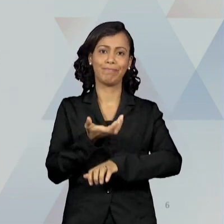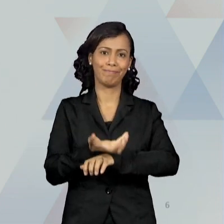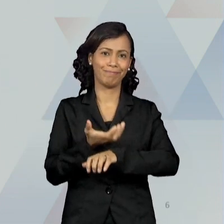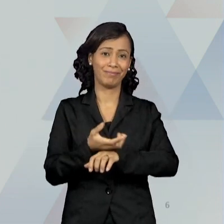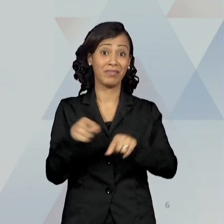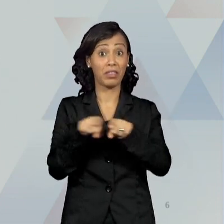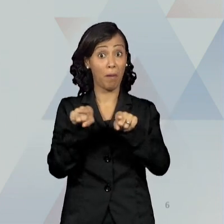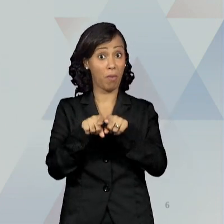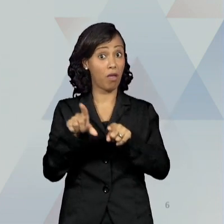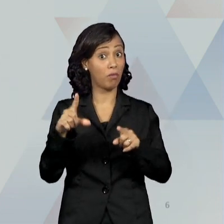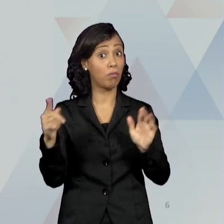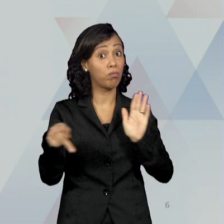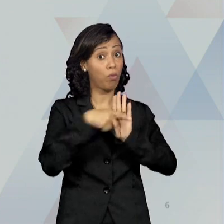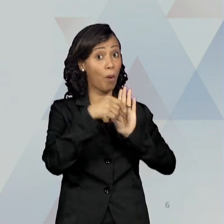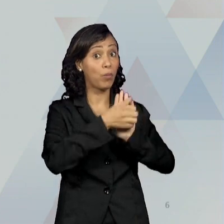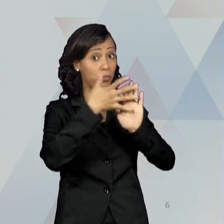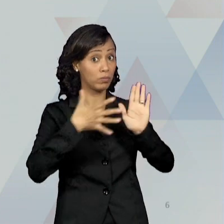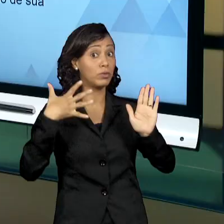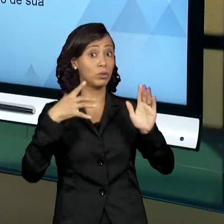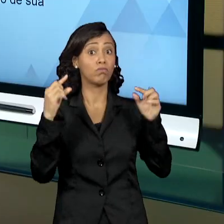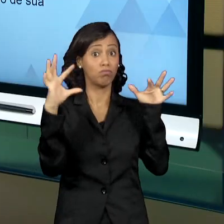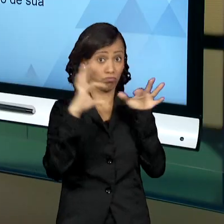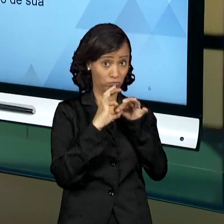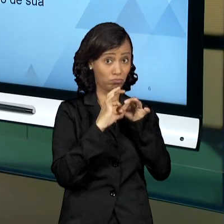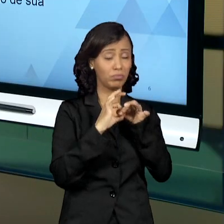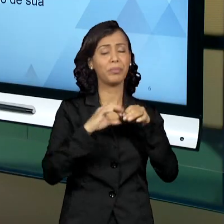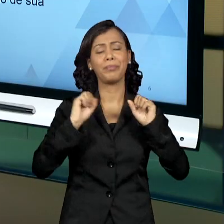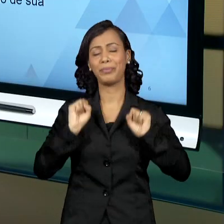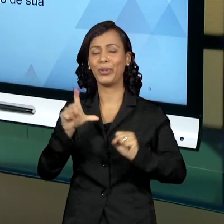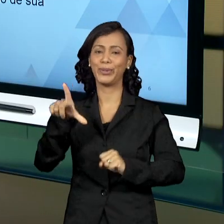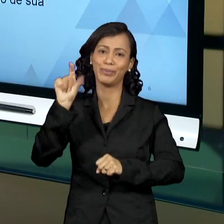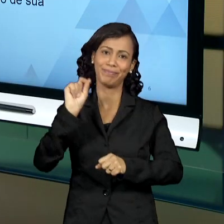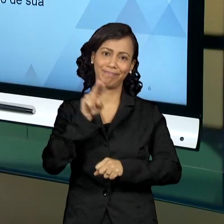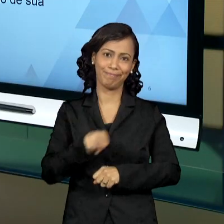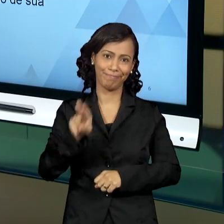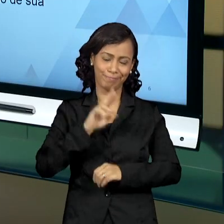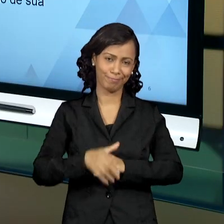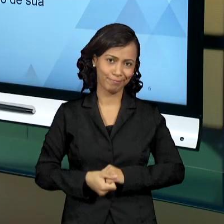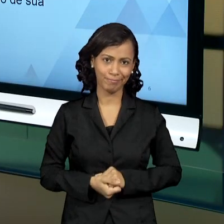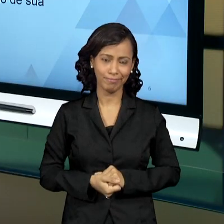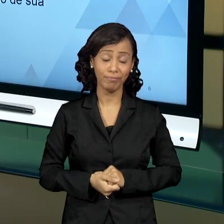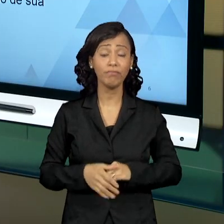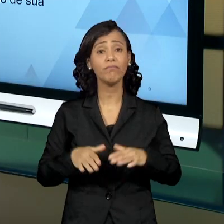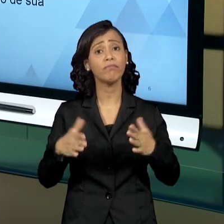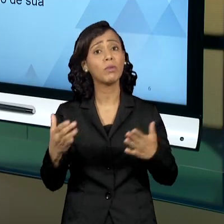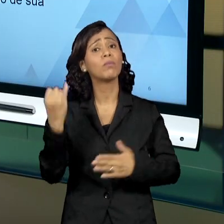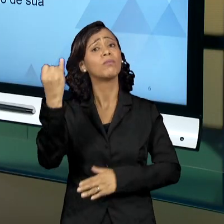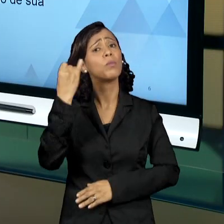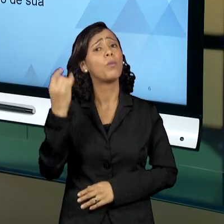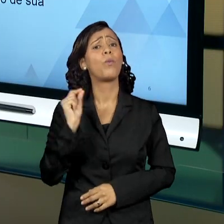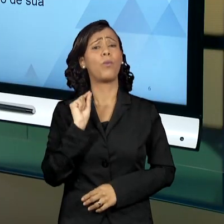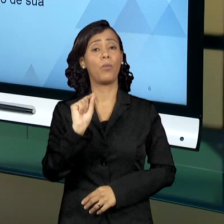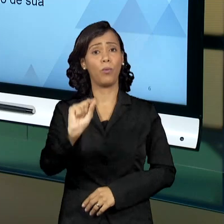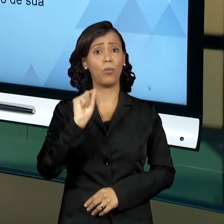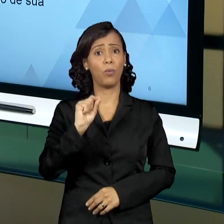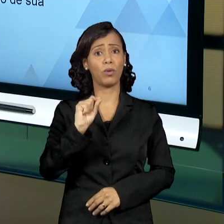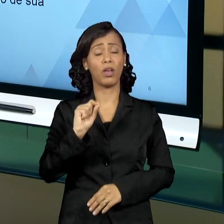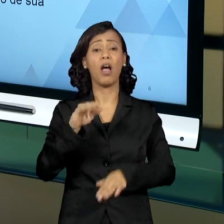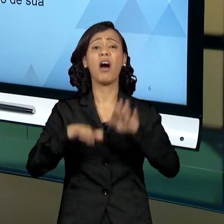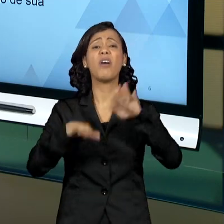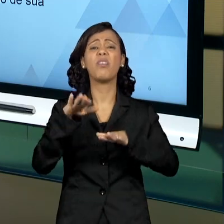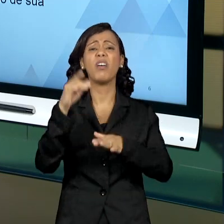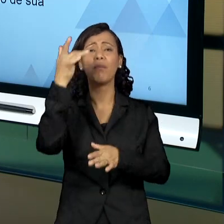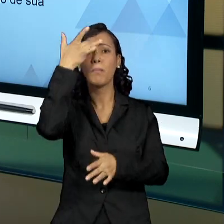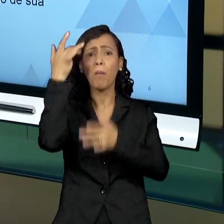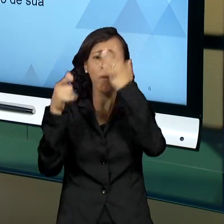currículo, que promova a aprendizagem. É muito importante que a gente supere o mito que usar